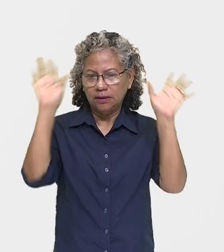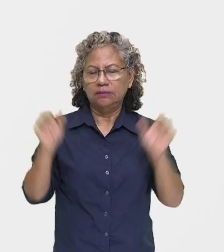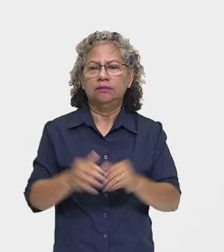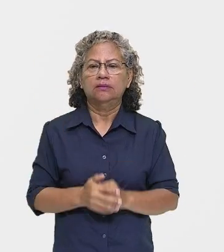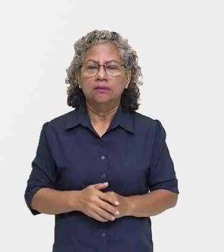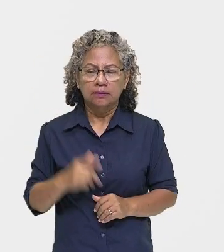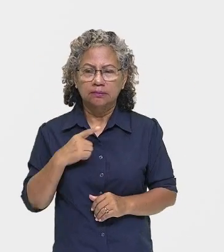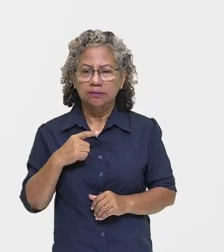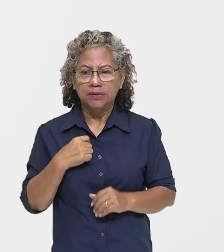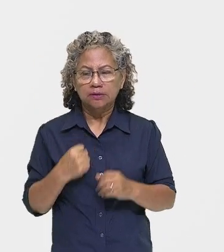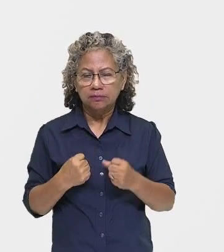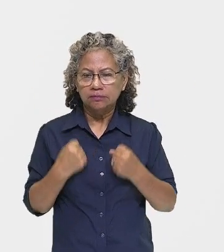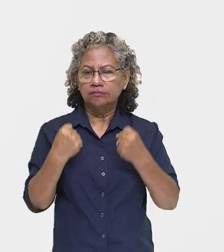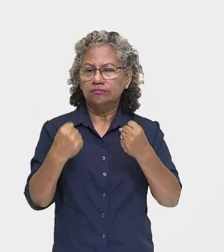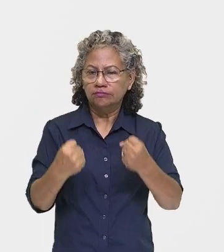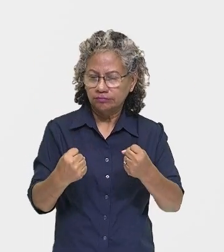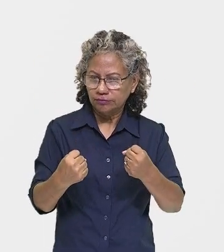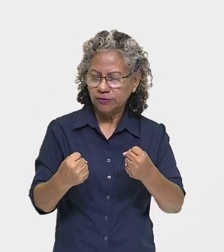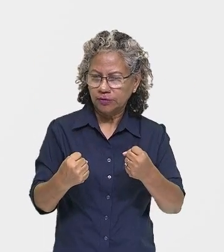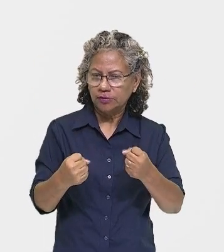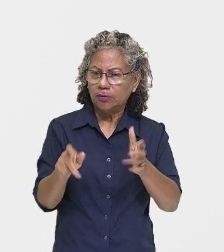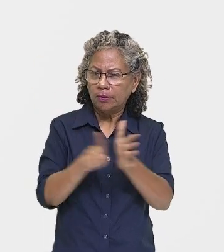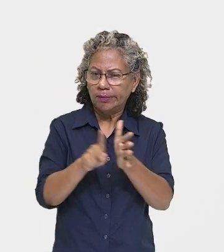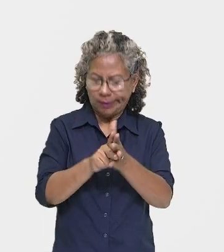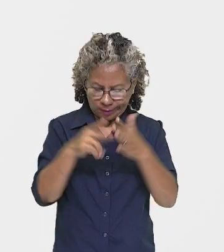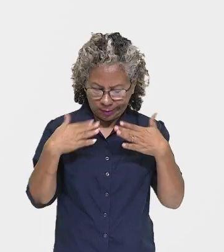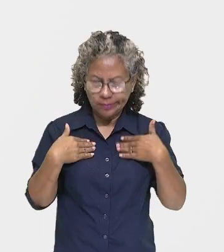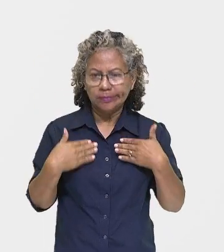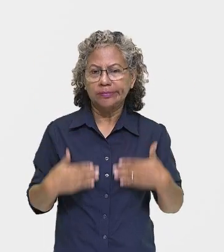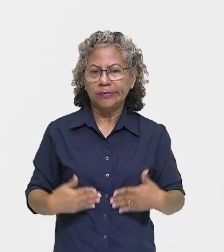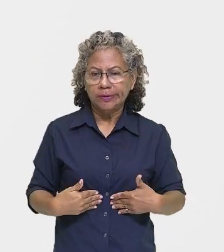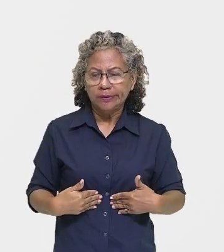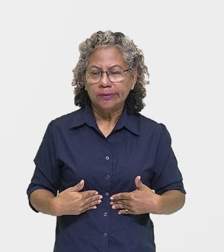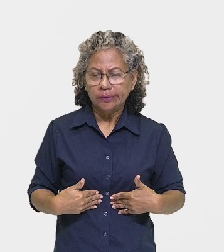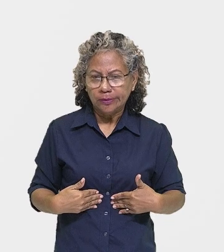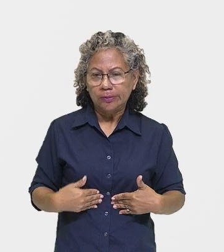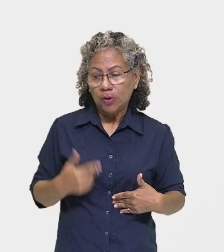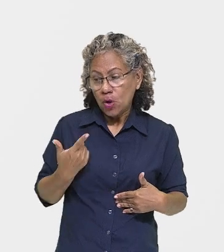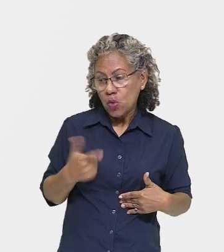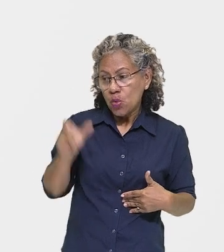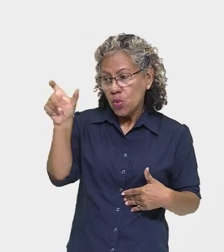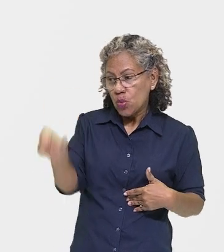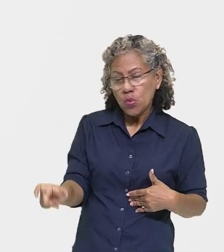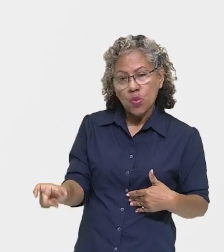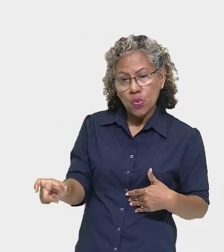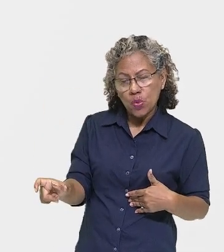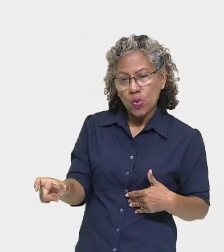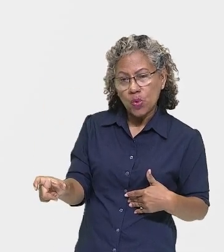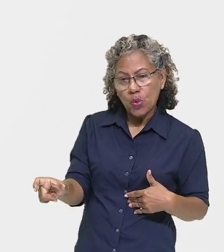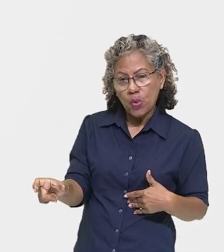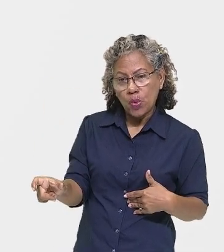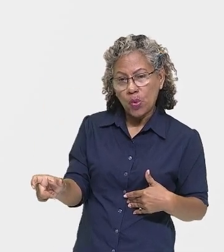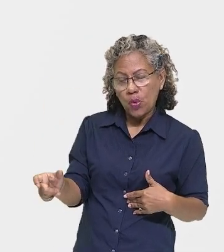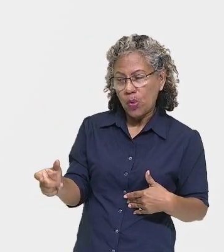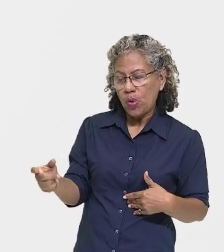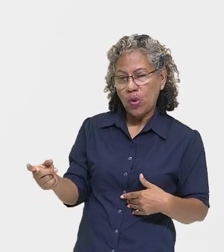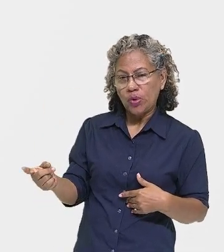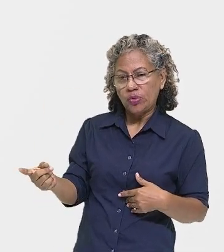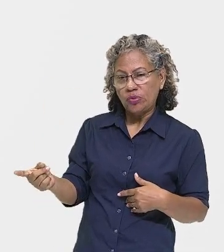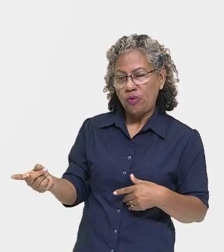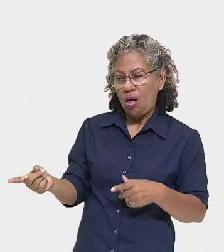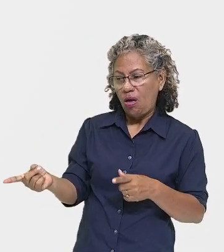força sobre um corpo da ação, recebemos desse corpo a mesma força, que é a